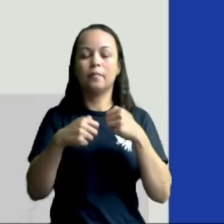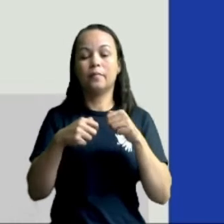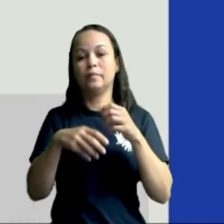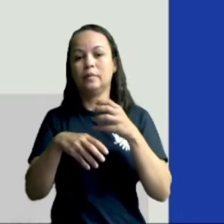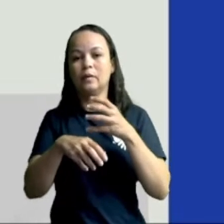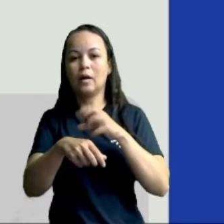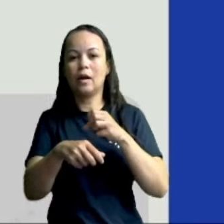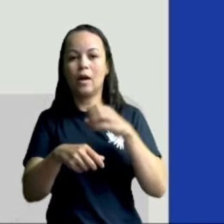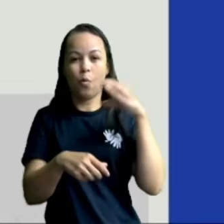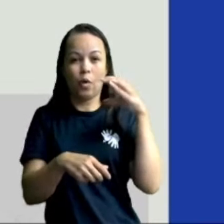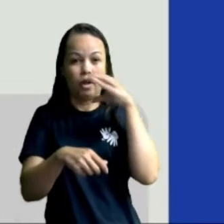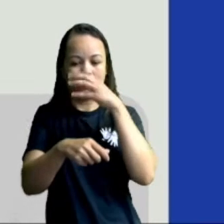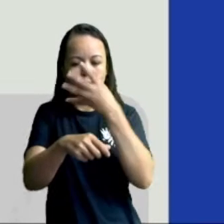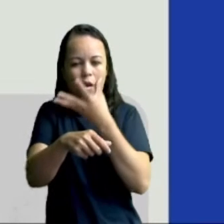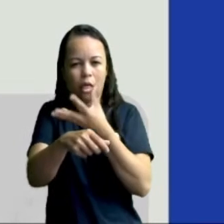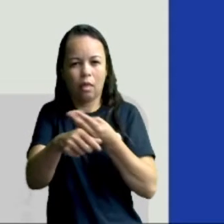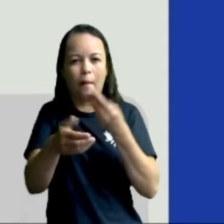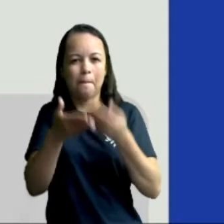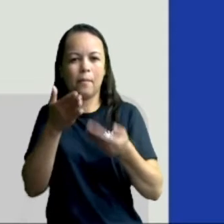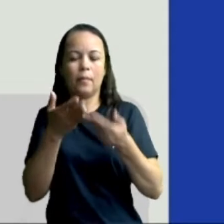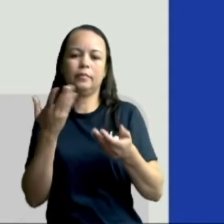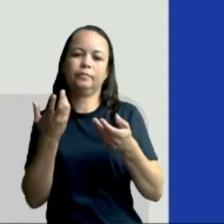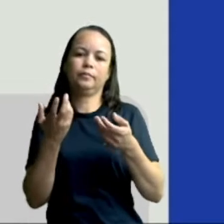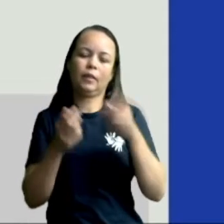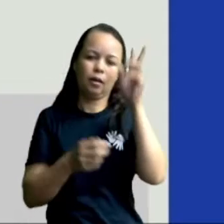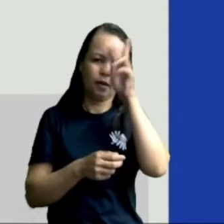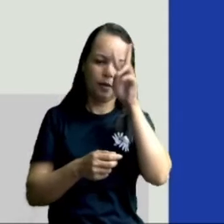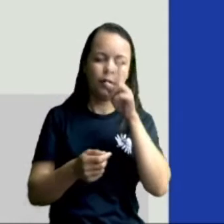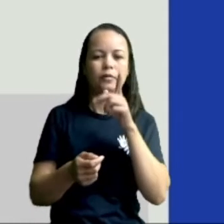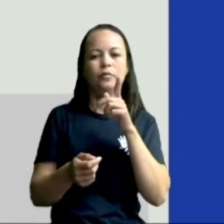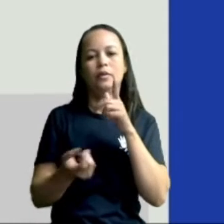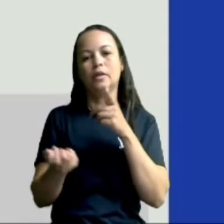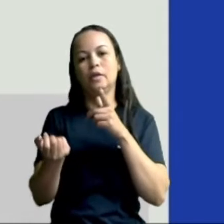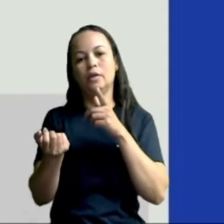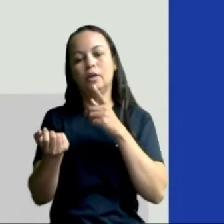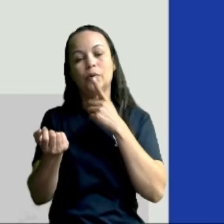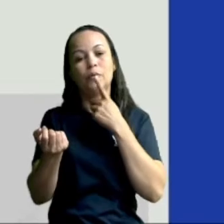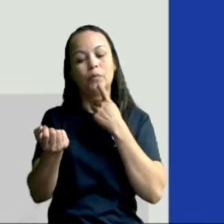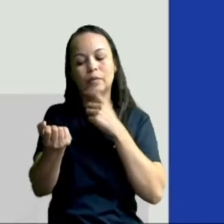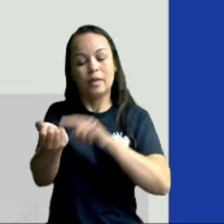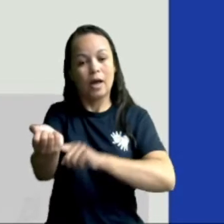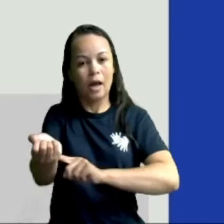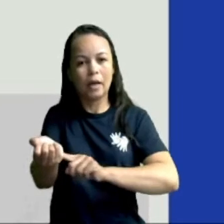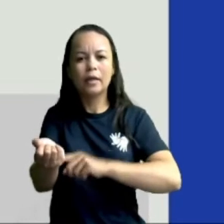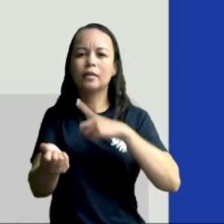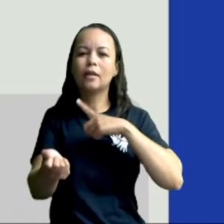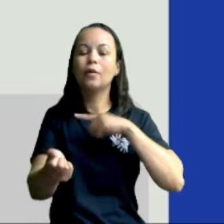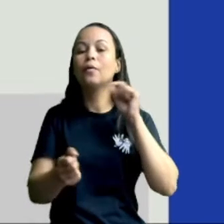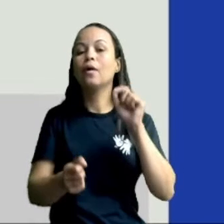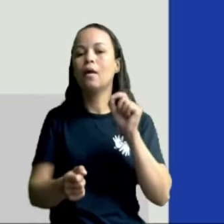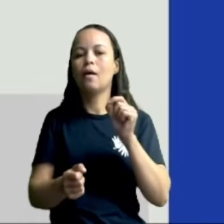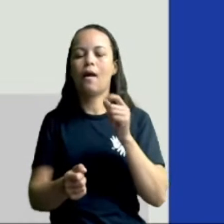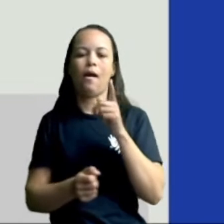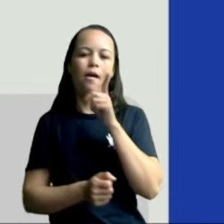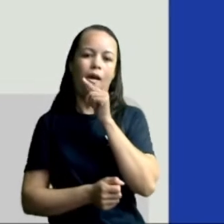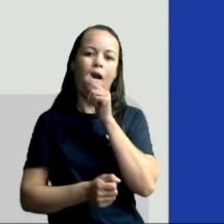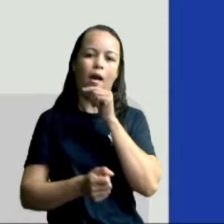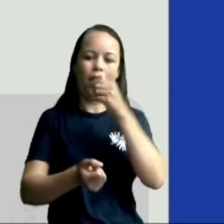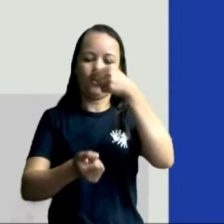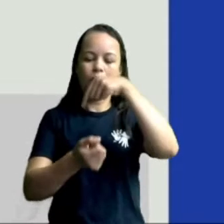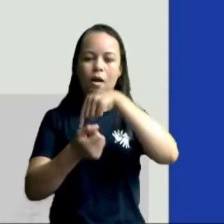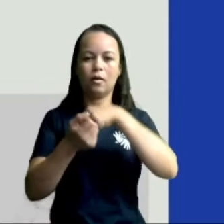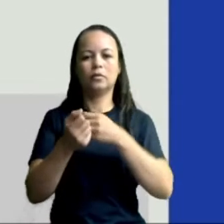mais rapidamente, lembrando que o sangue ele tem muita água, e aí vai ocorrer aquele fenômeno que vocês já sabem, você